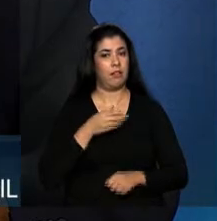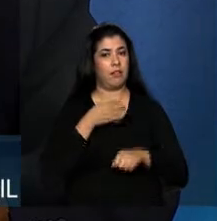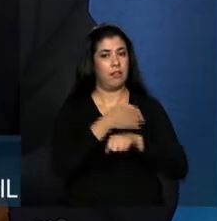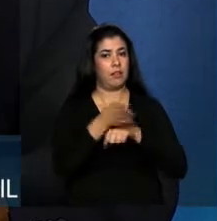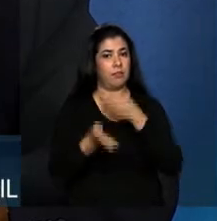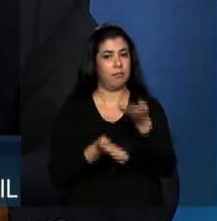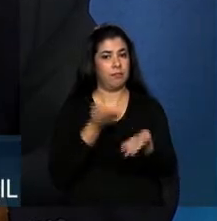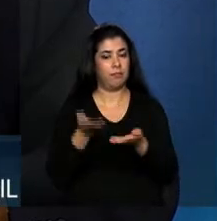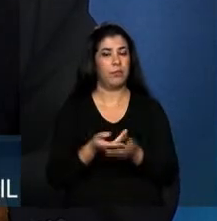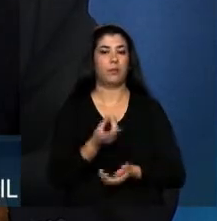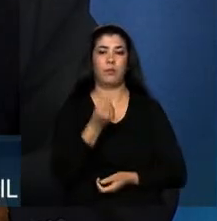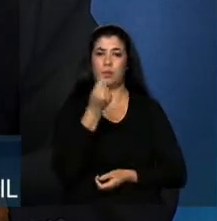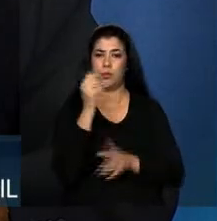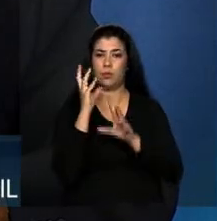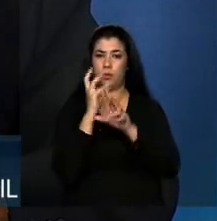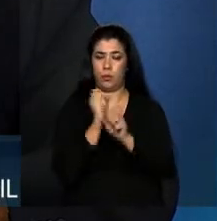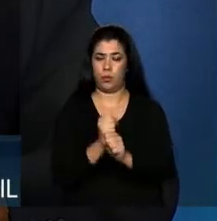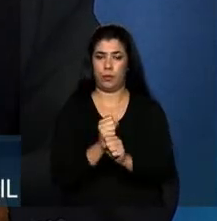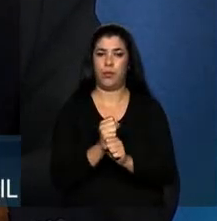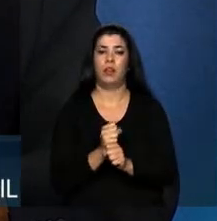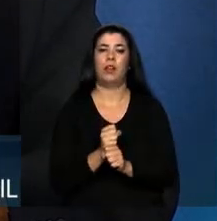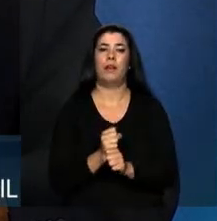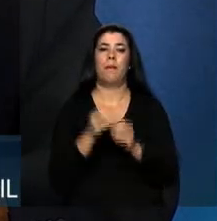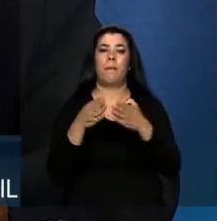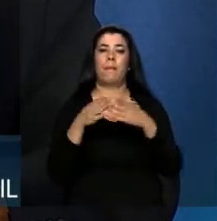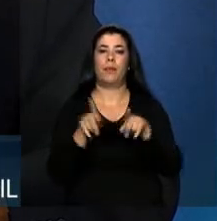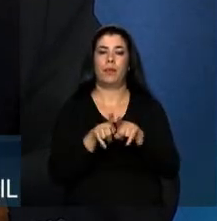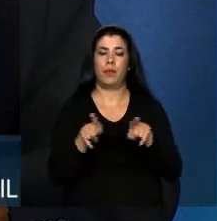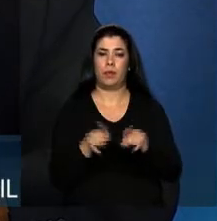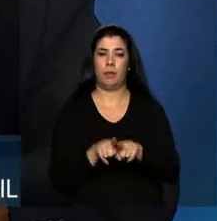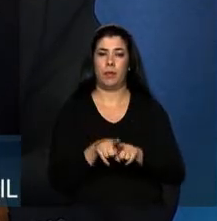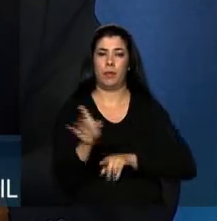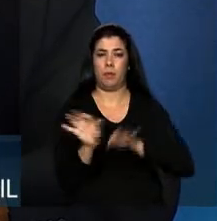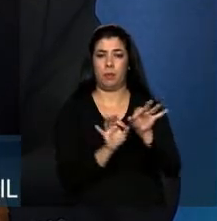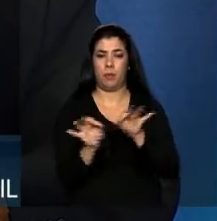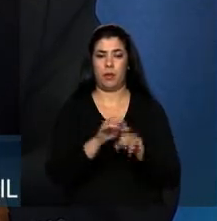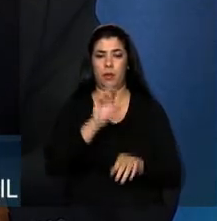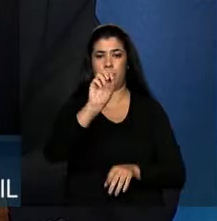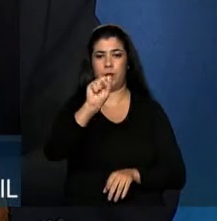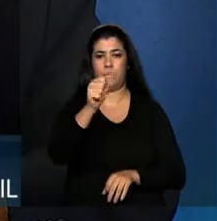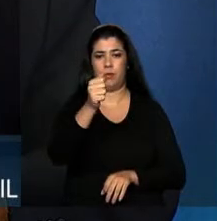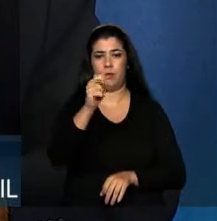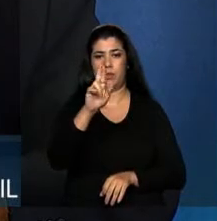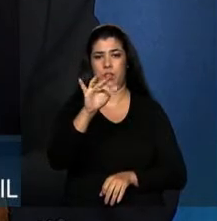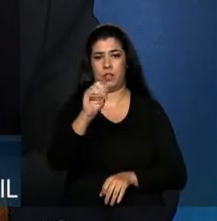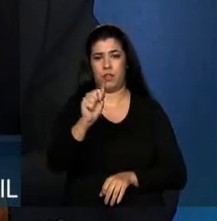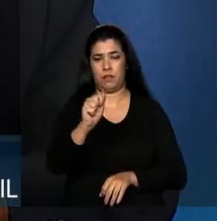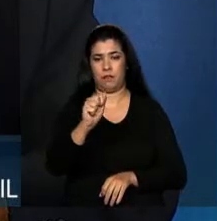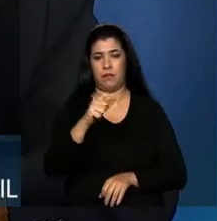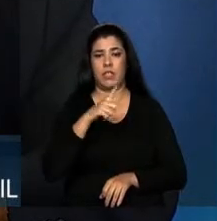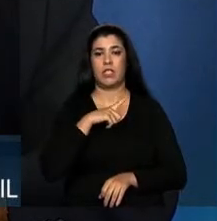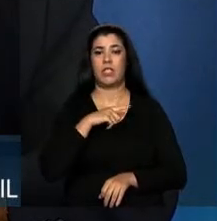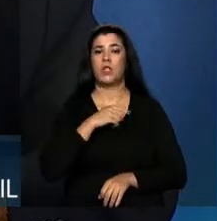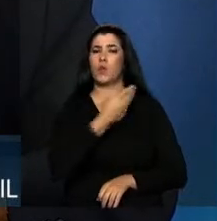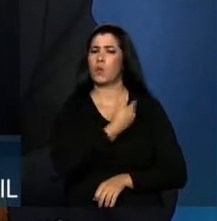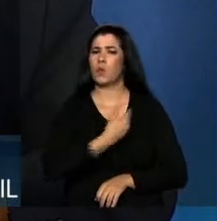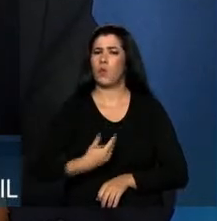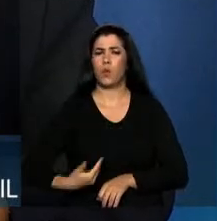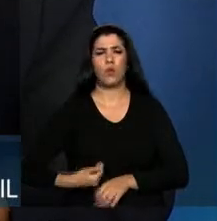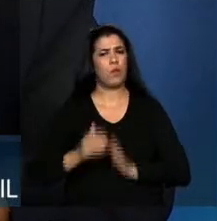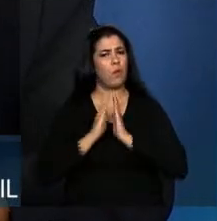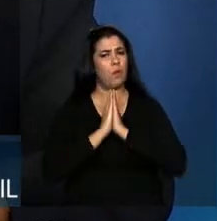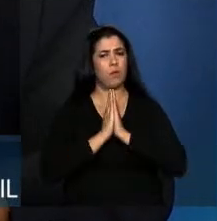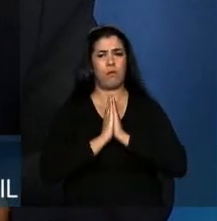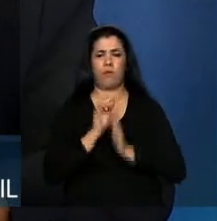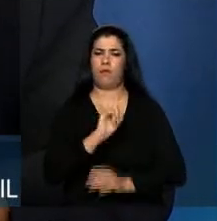Nós pedimos também que no Plano Safra o governo não altere os juros para a